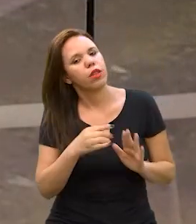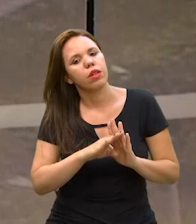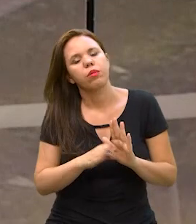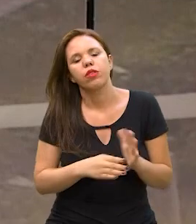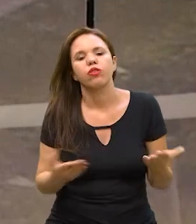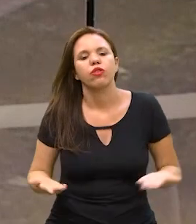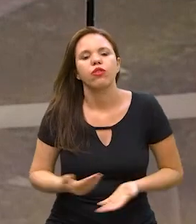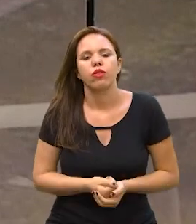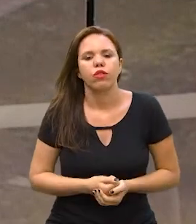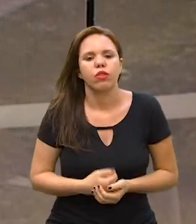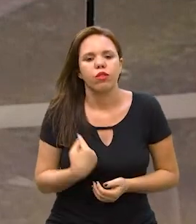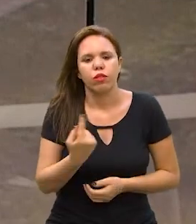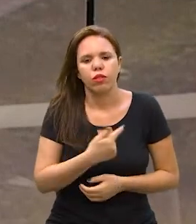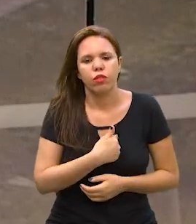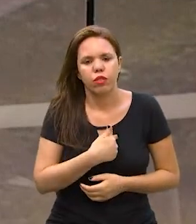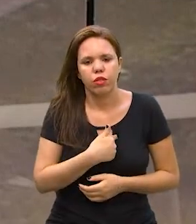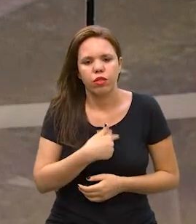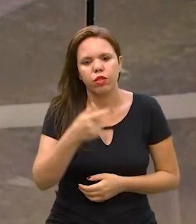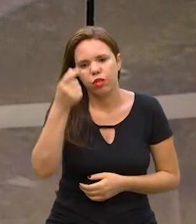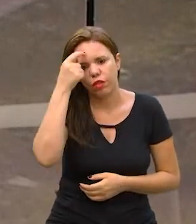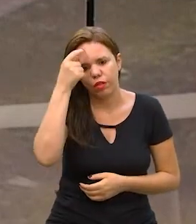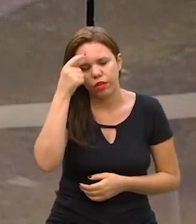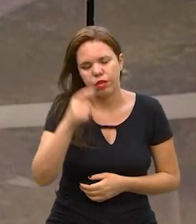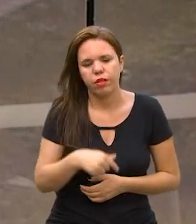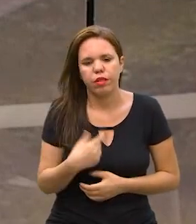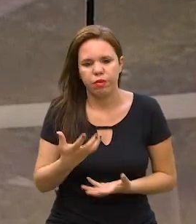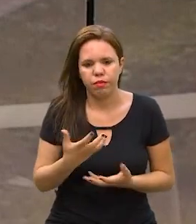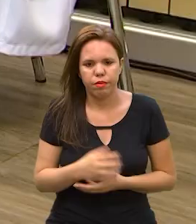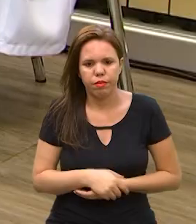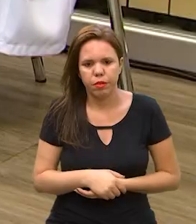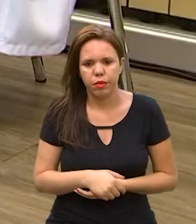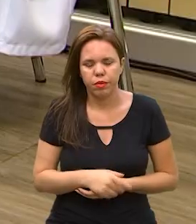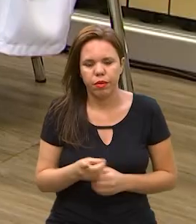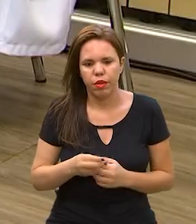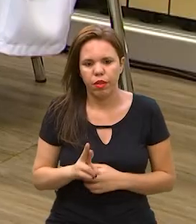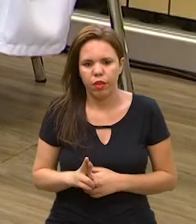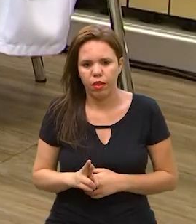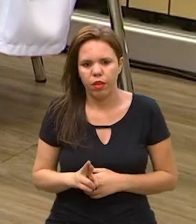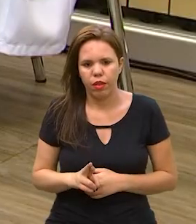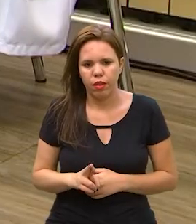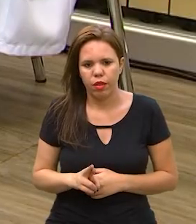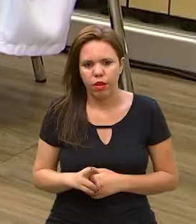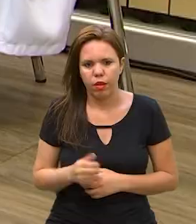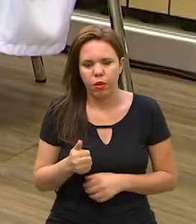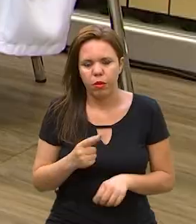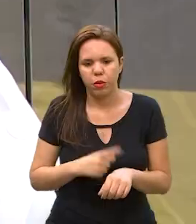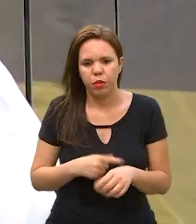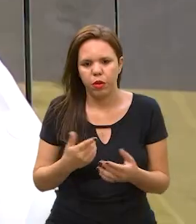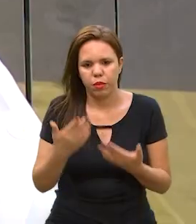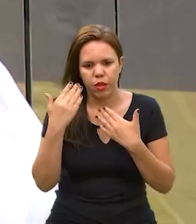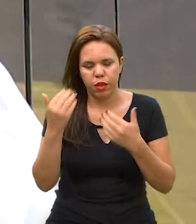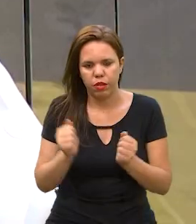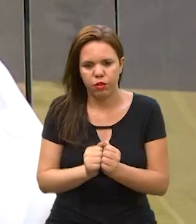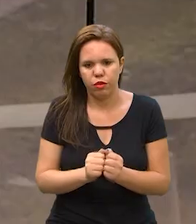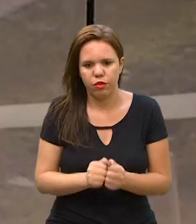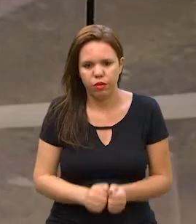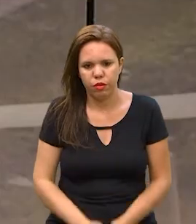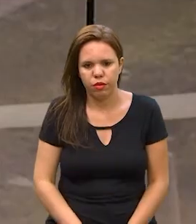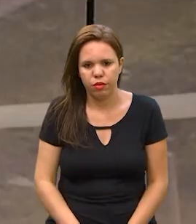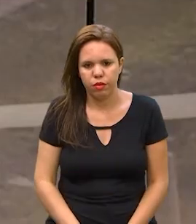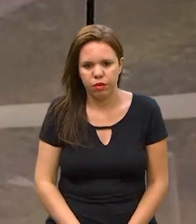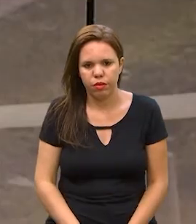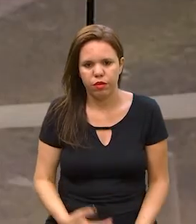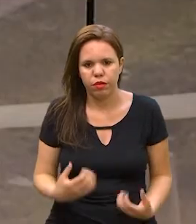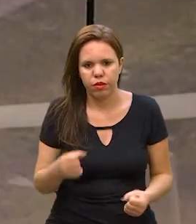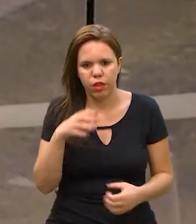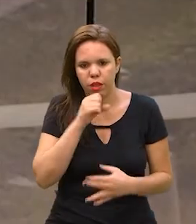de hoje a gente se conscientize, é isso que a gente quer. Doutora, até esse primeiro momento, obrigada por estar comigo. Muito obrigada. E nós